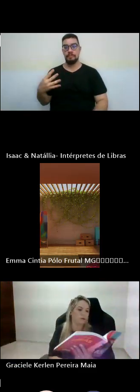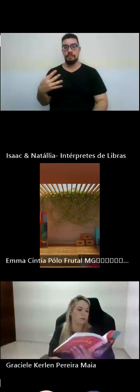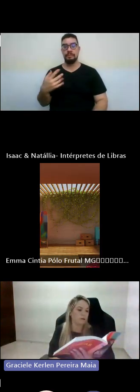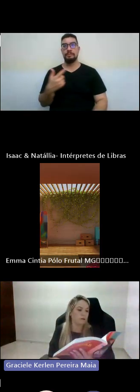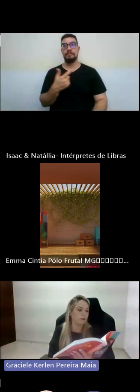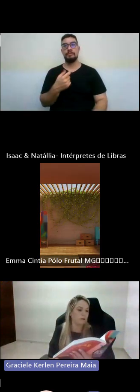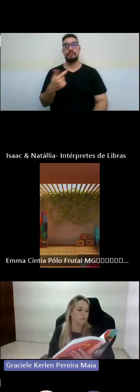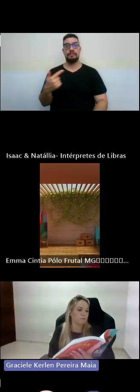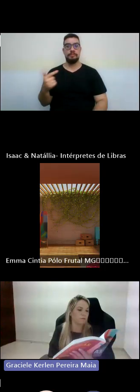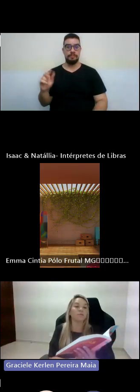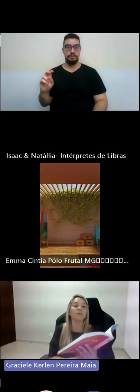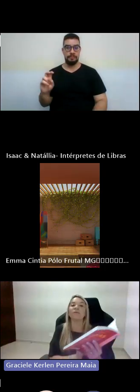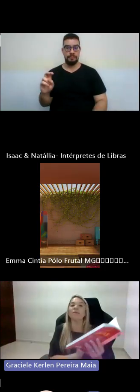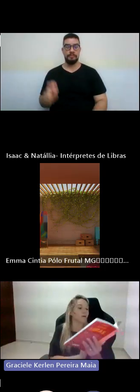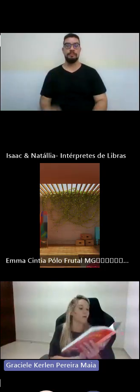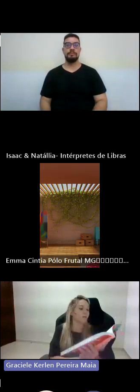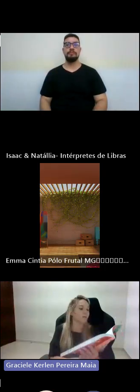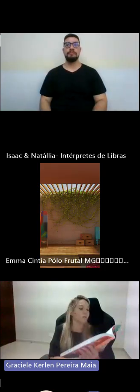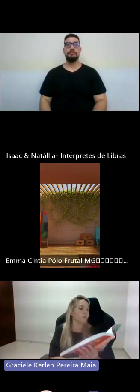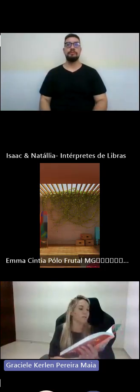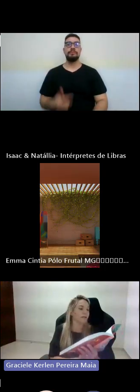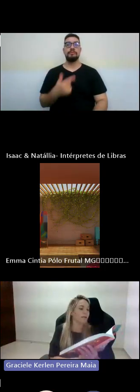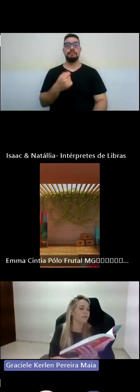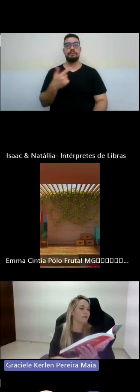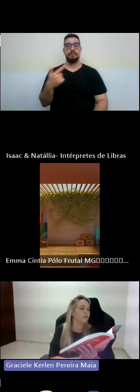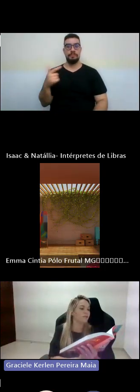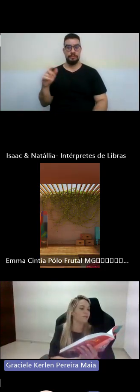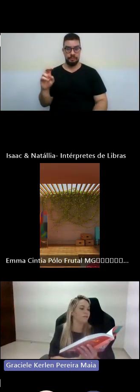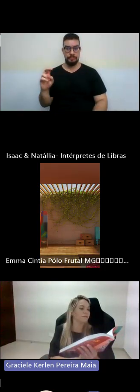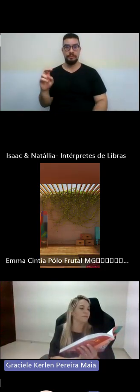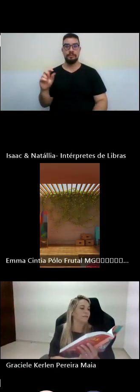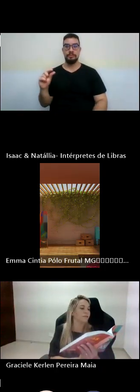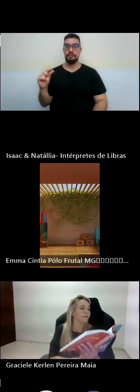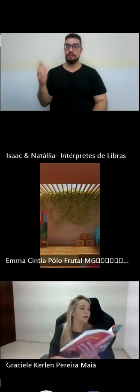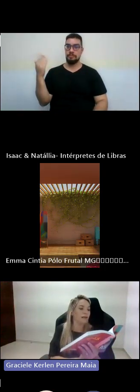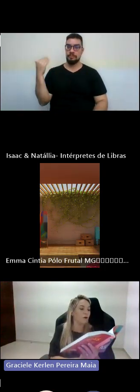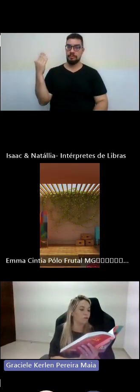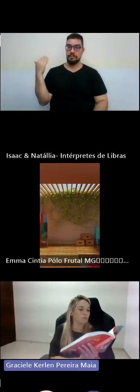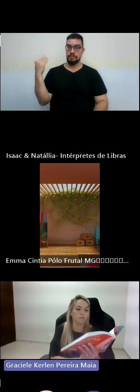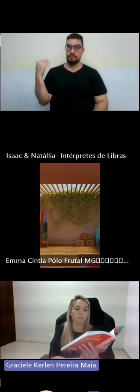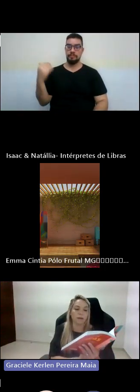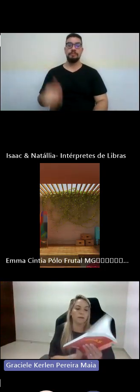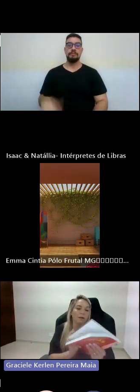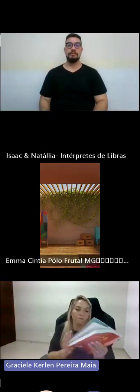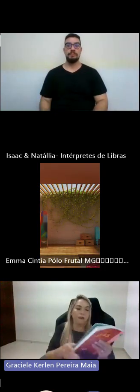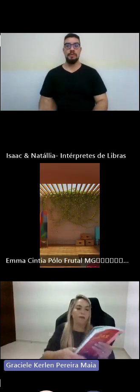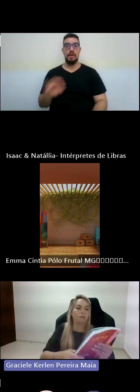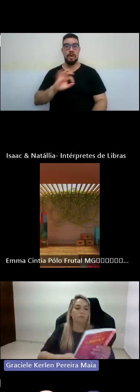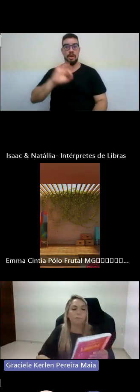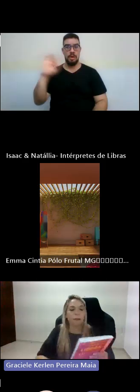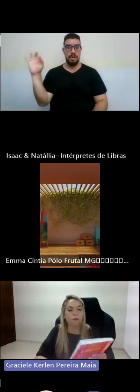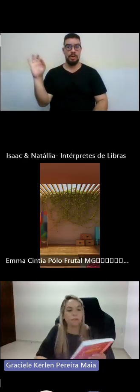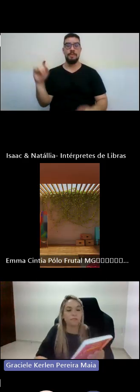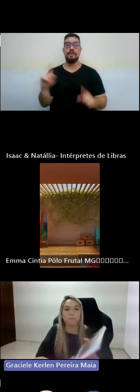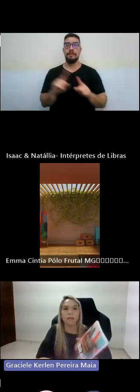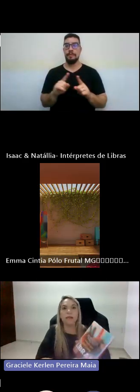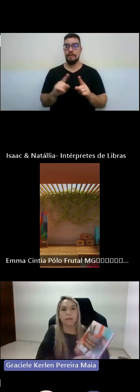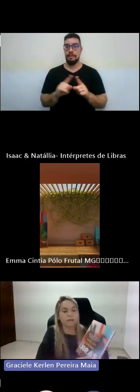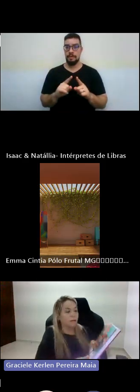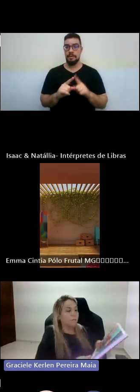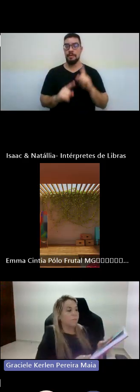2025. Ele é recente. Ele é ótimo também, feito, né, pela